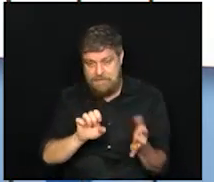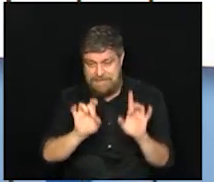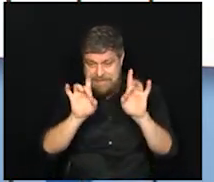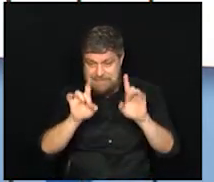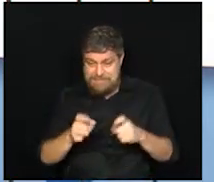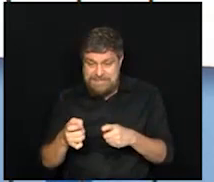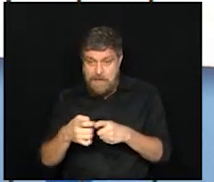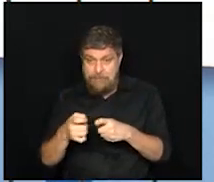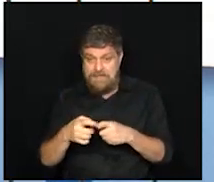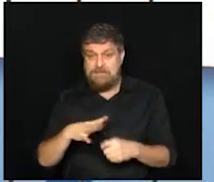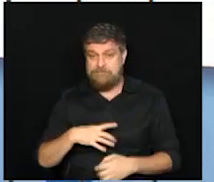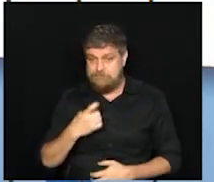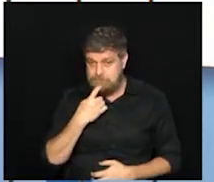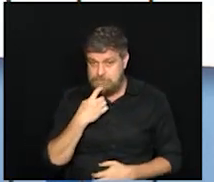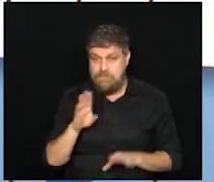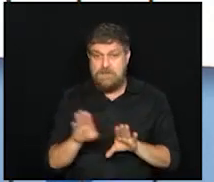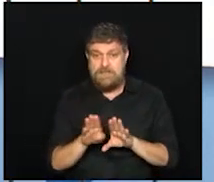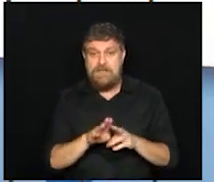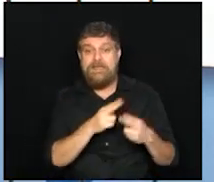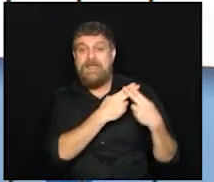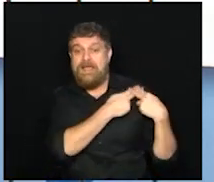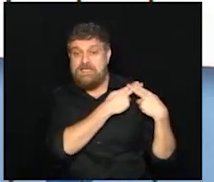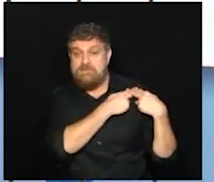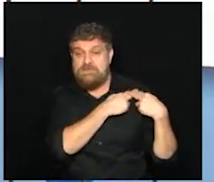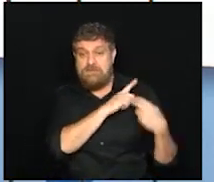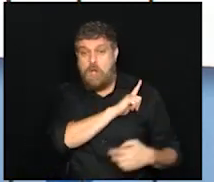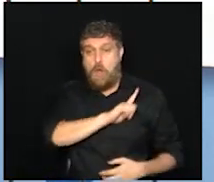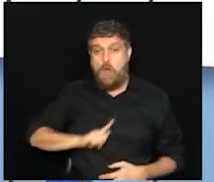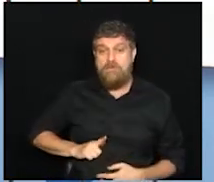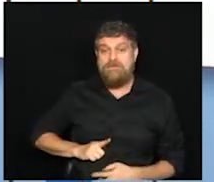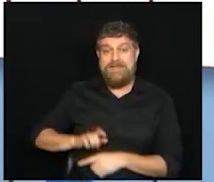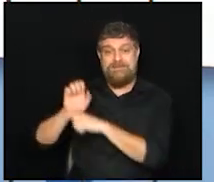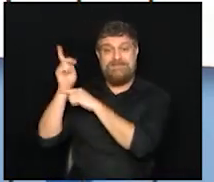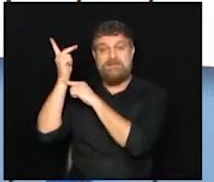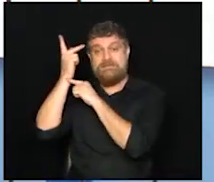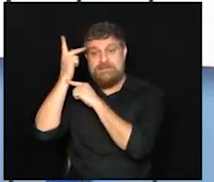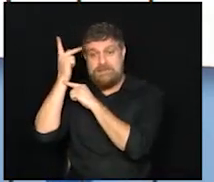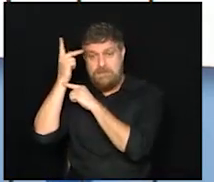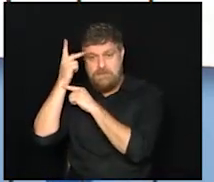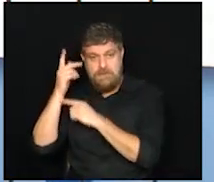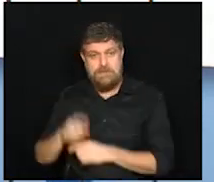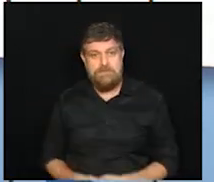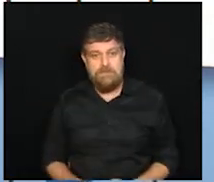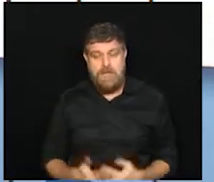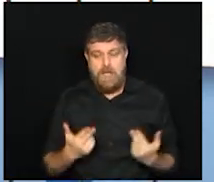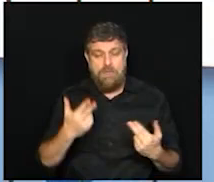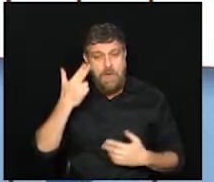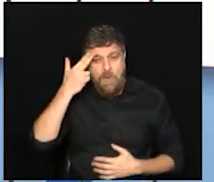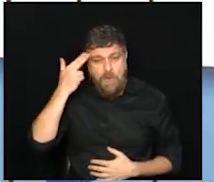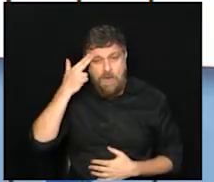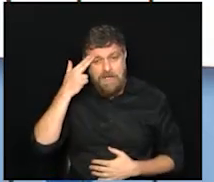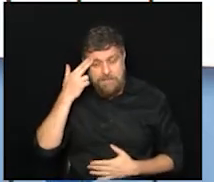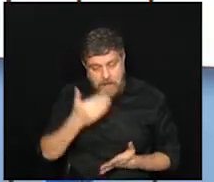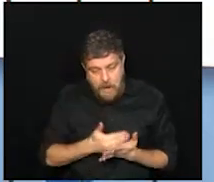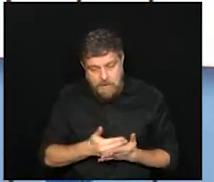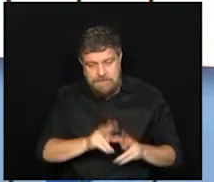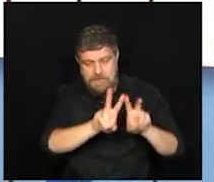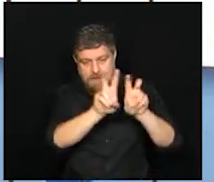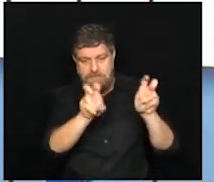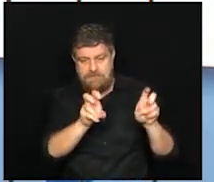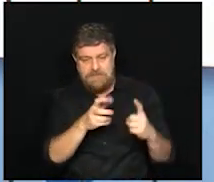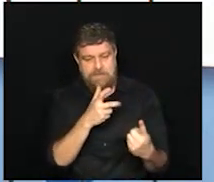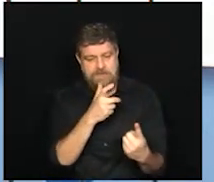em Campinas, que é também gerenciada pelo governo estadual. E como o Gabriel já falou da vacina, a gente adianta,